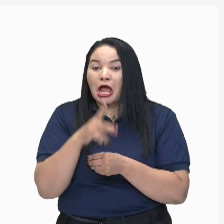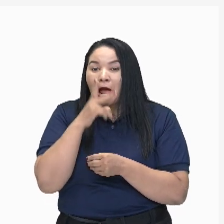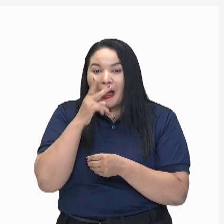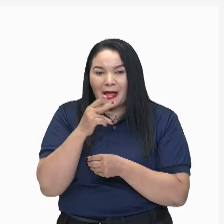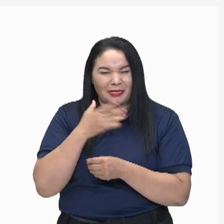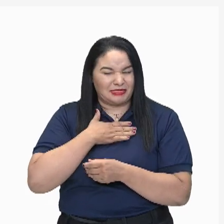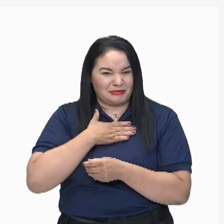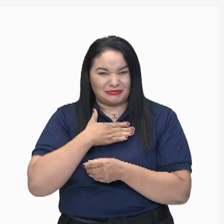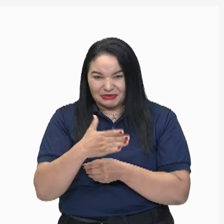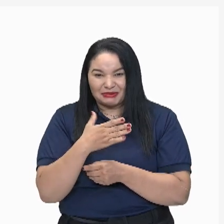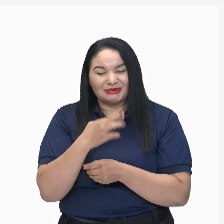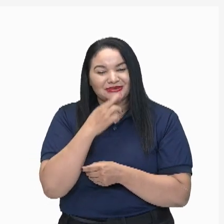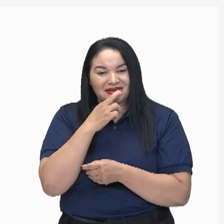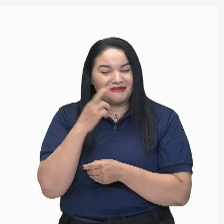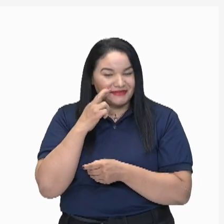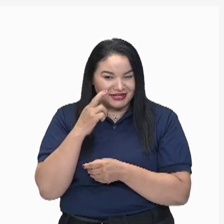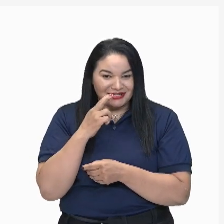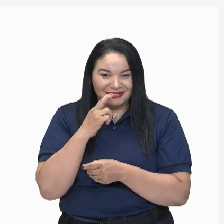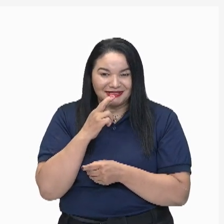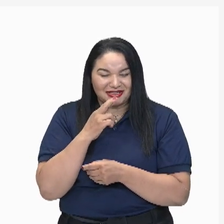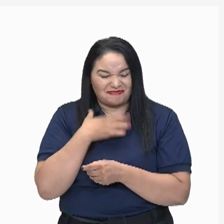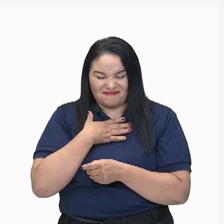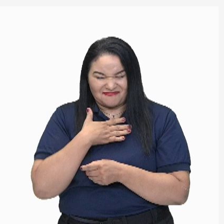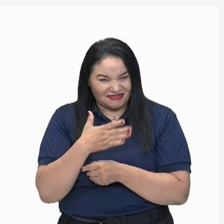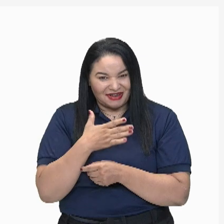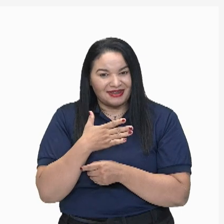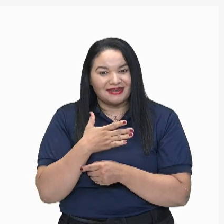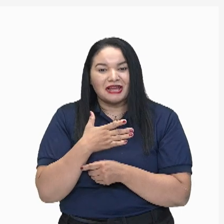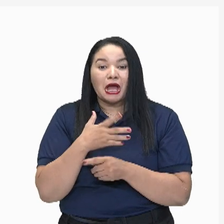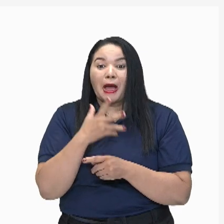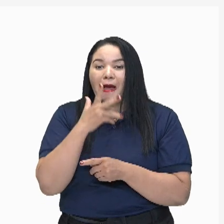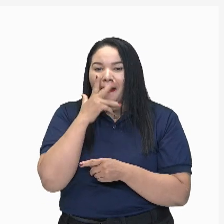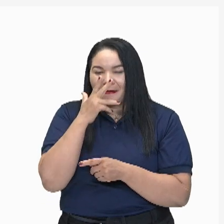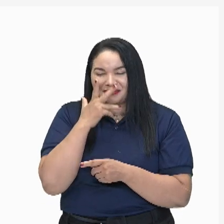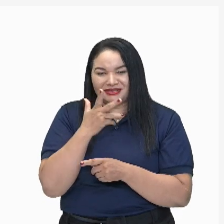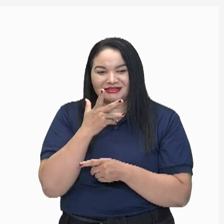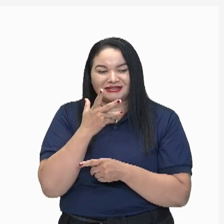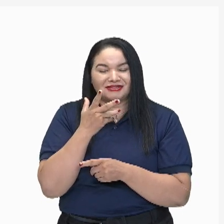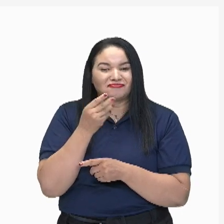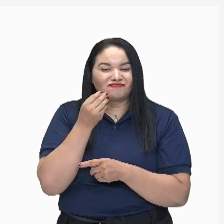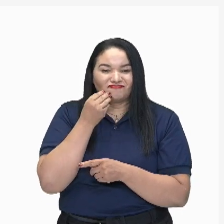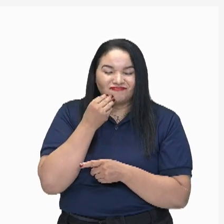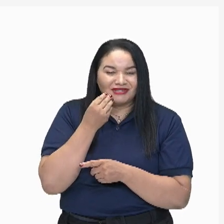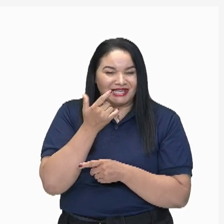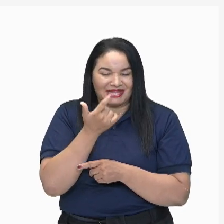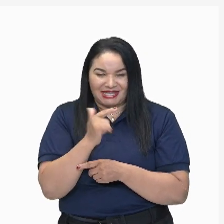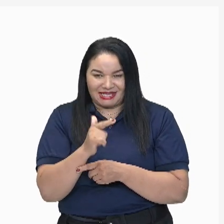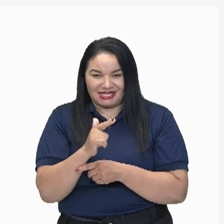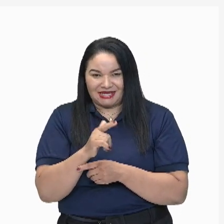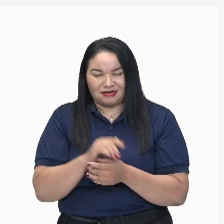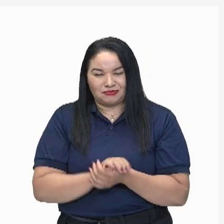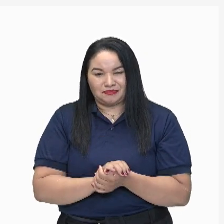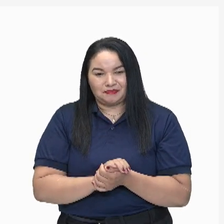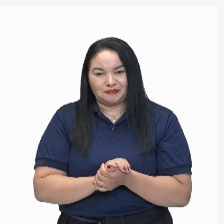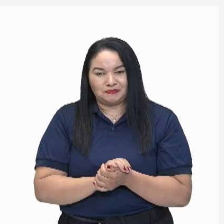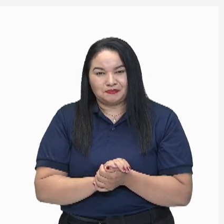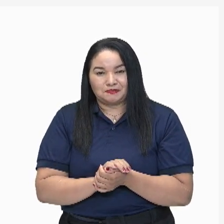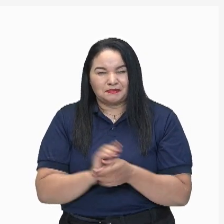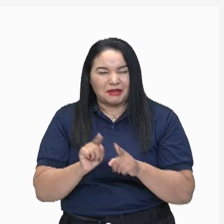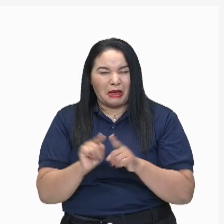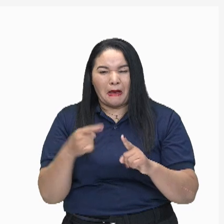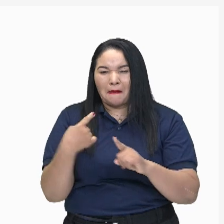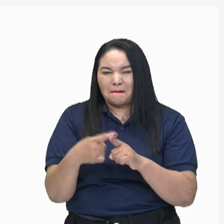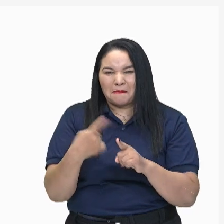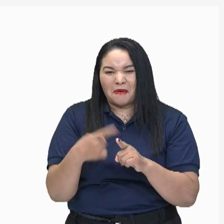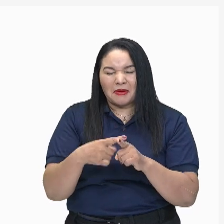tal refrigerante. Falava um pouquinho sobre a sensação que ela tinha como experimentava. Então, ela pergunta por que isso é tão popular,